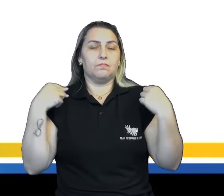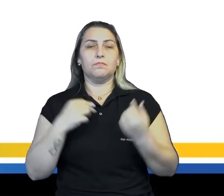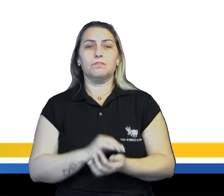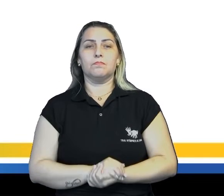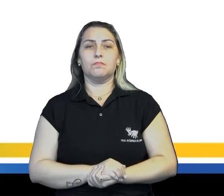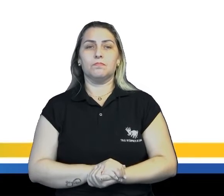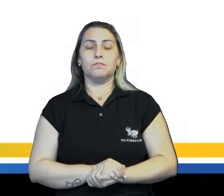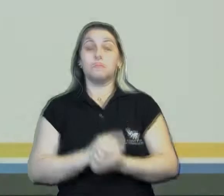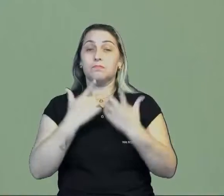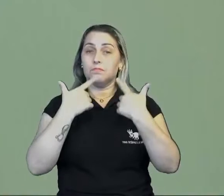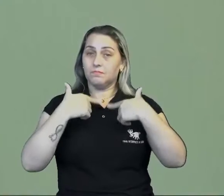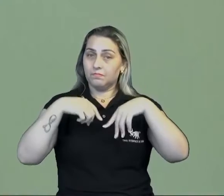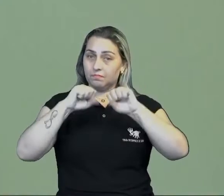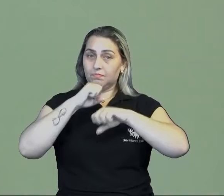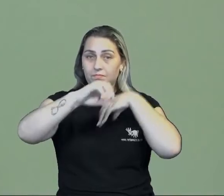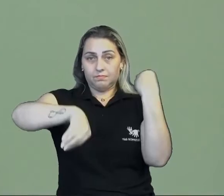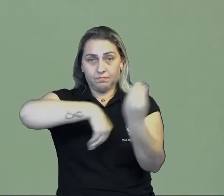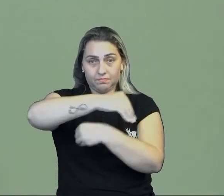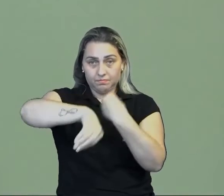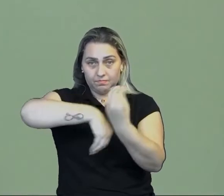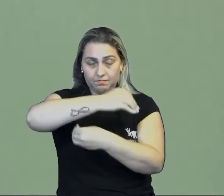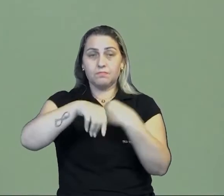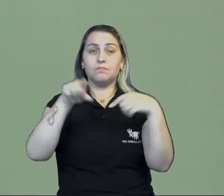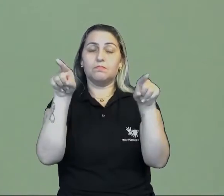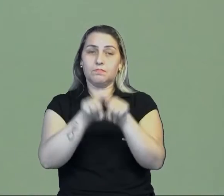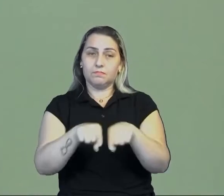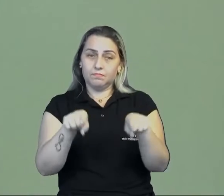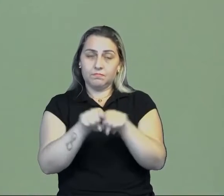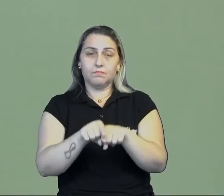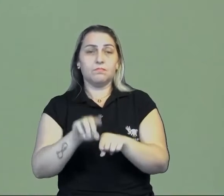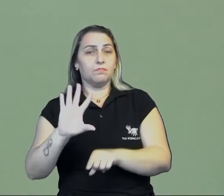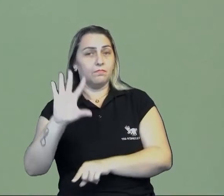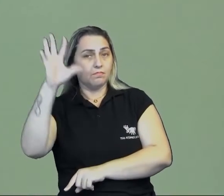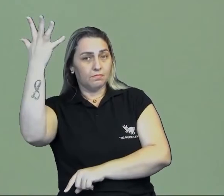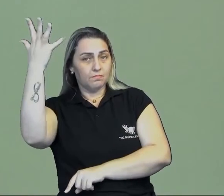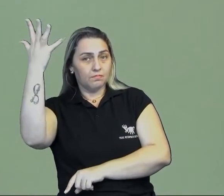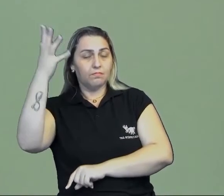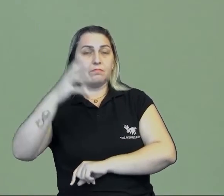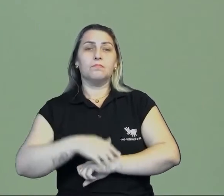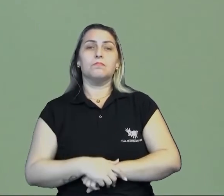Então, essa linguagem mista, ela também acontece